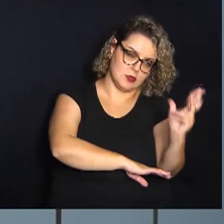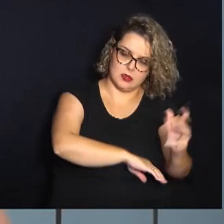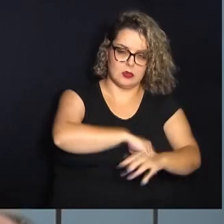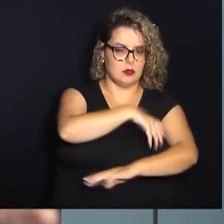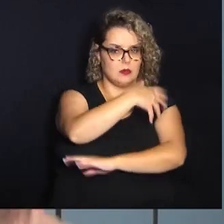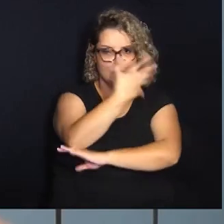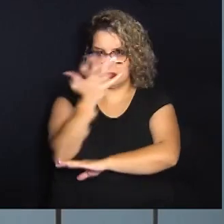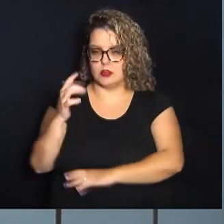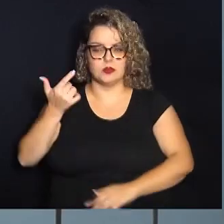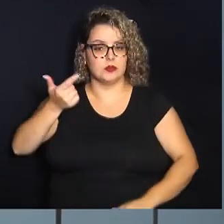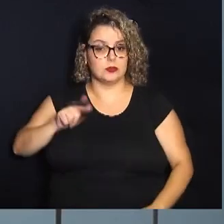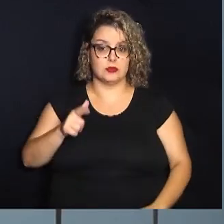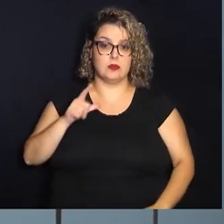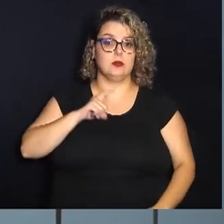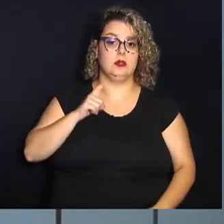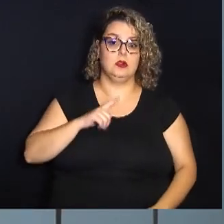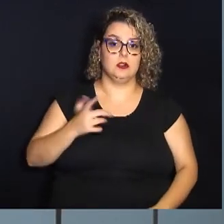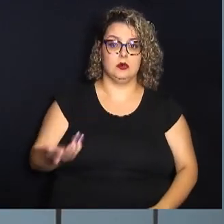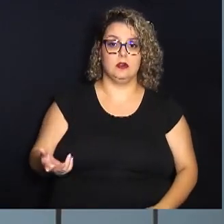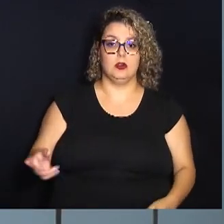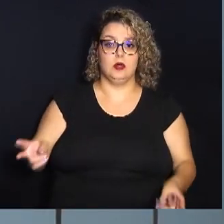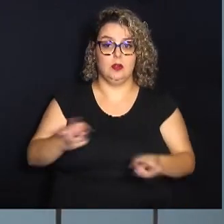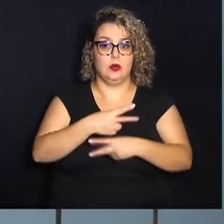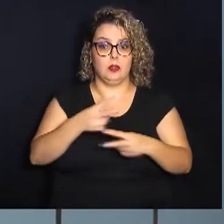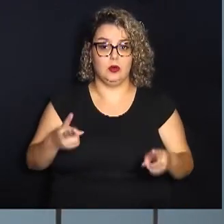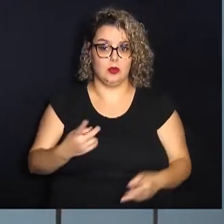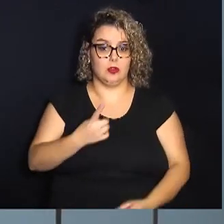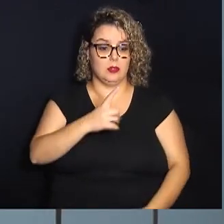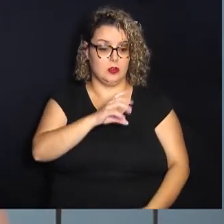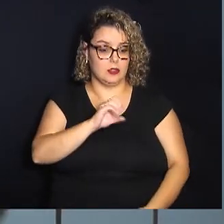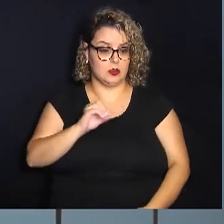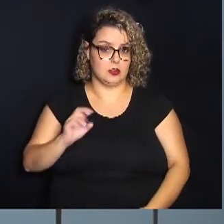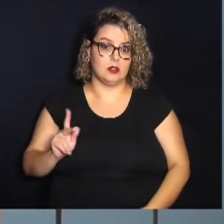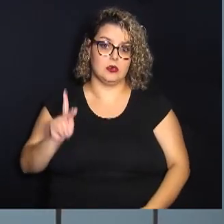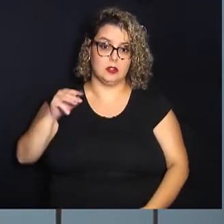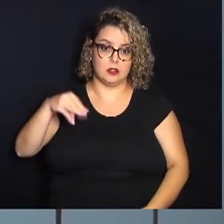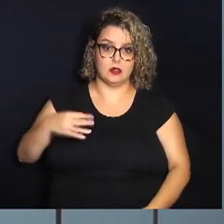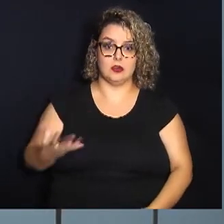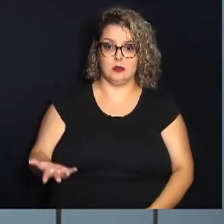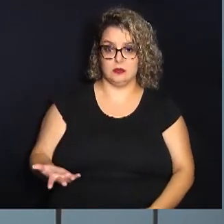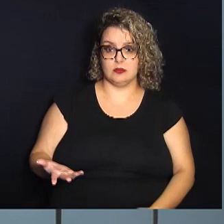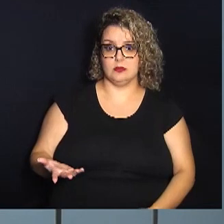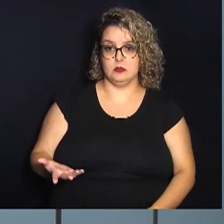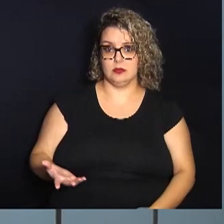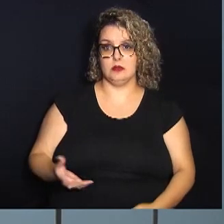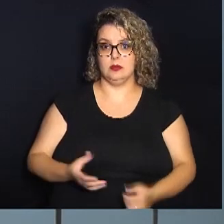entendeu? Que está previsto aí vento de até 100 km por hora e